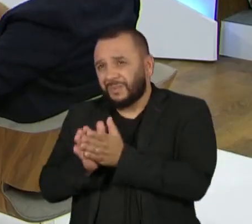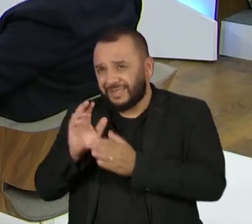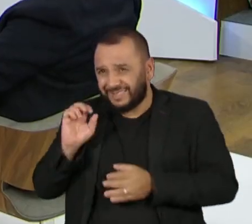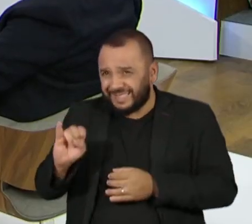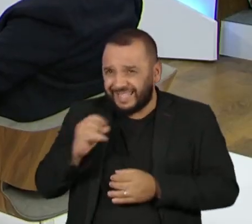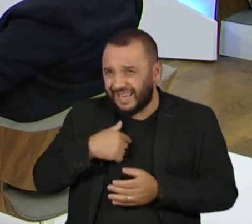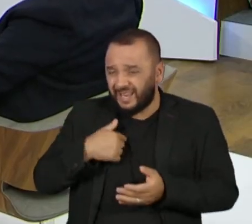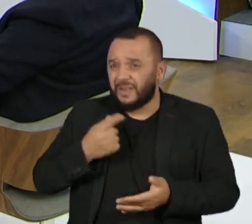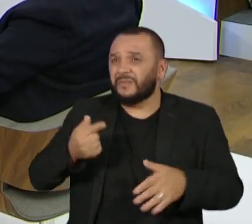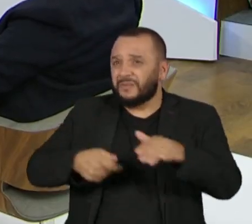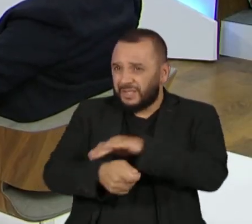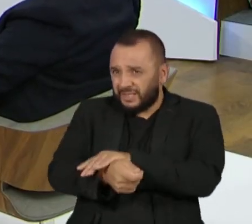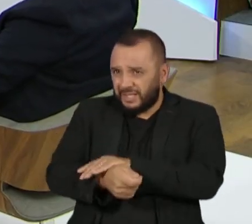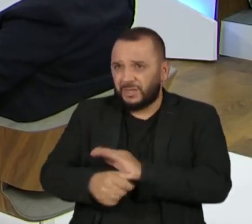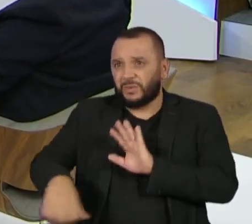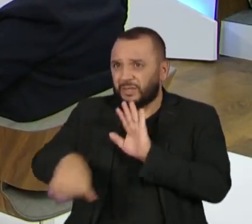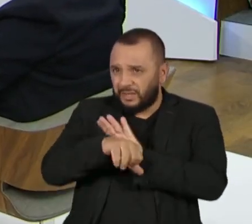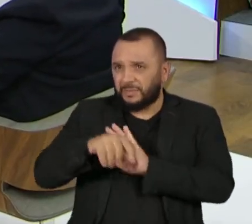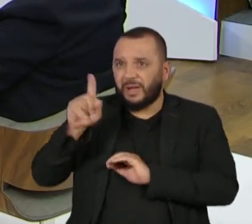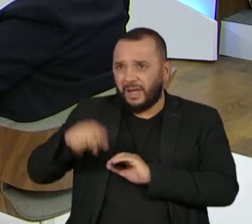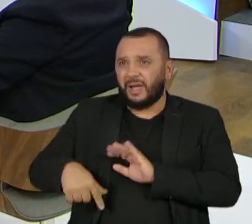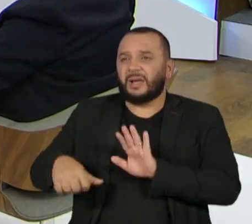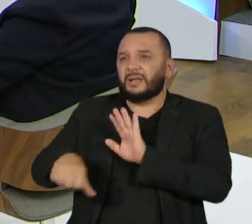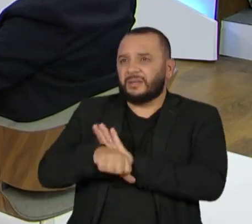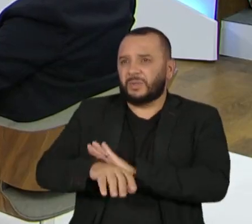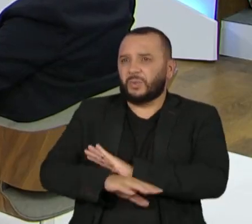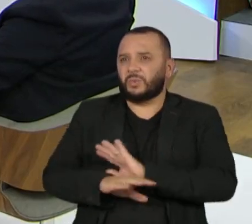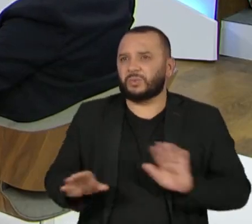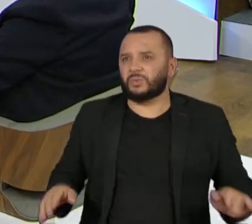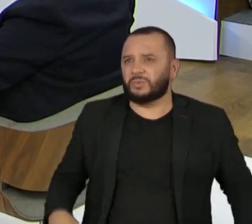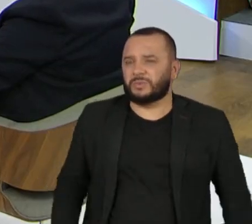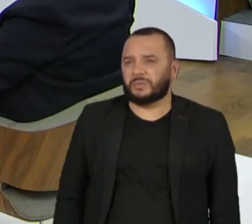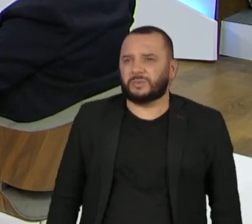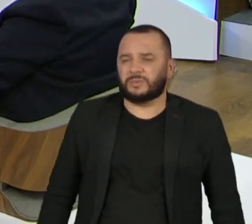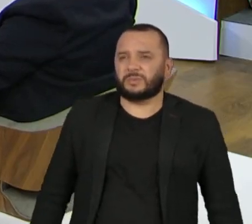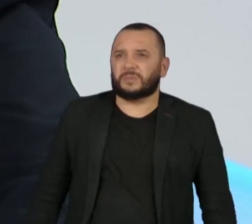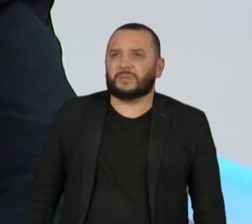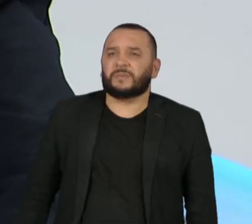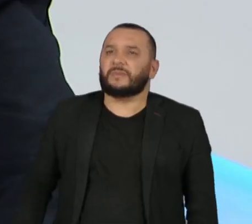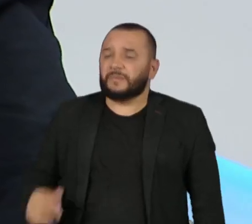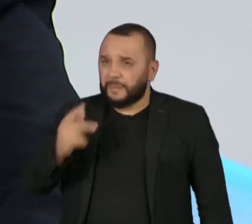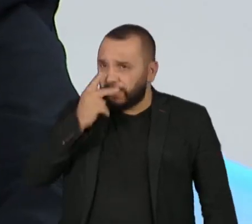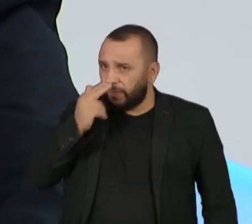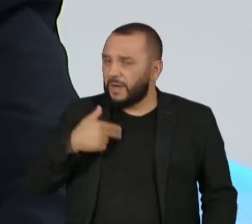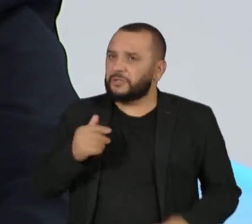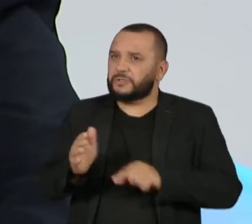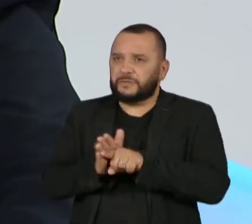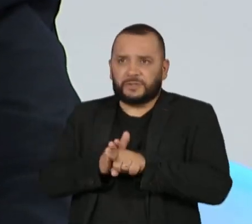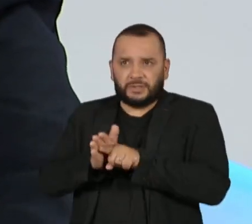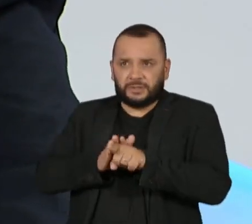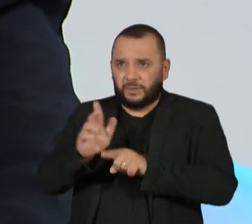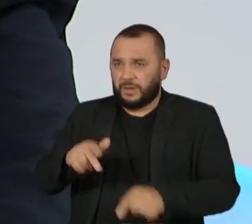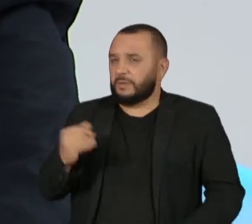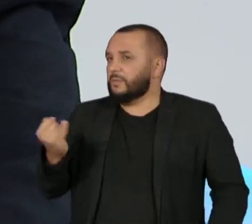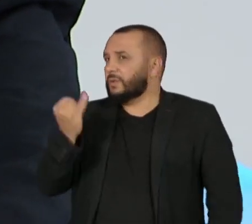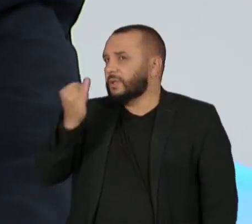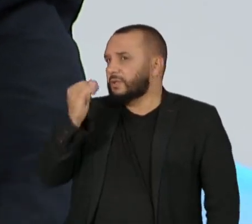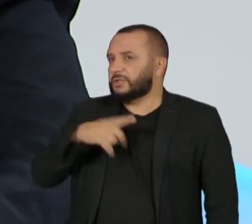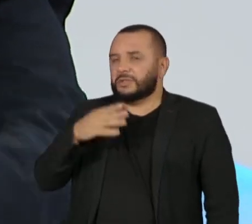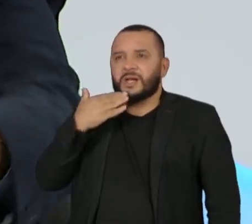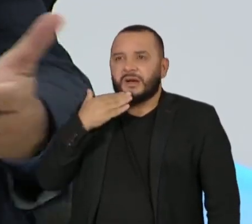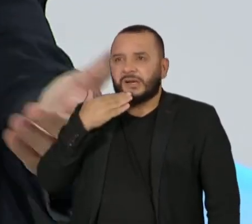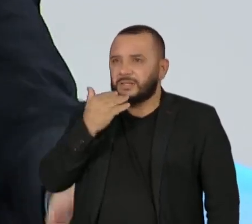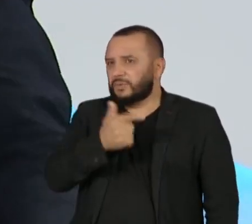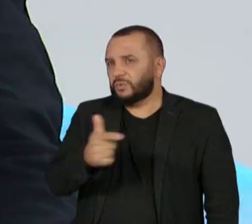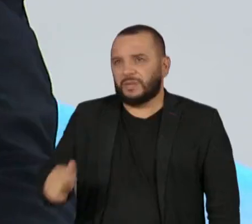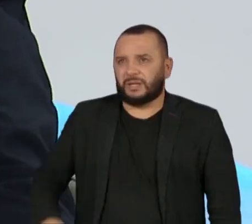crime, criminoso ele é. Então, acho que o inquérito foi fundamental, não tem nenhum defeito